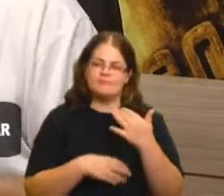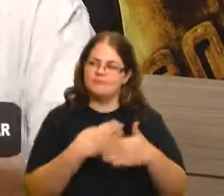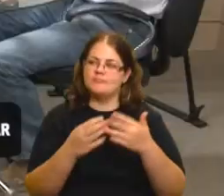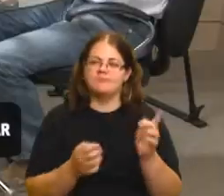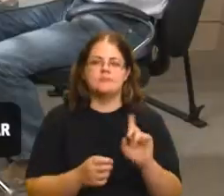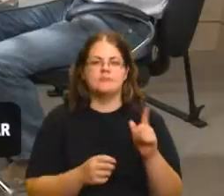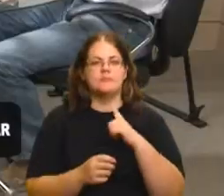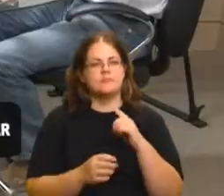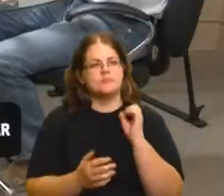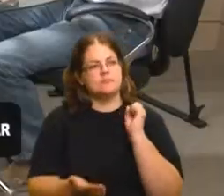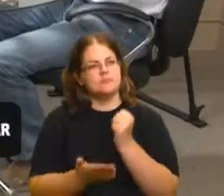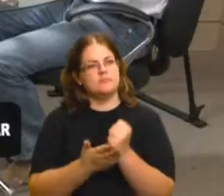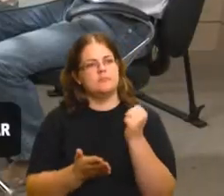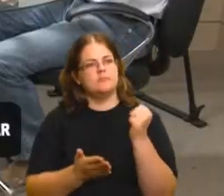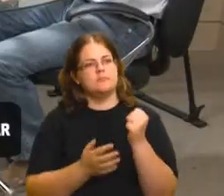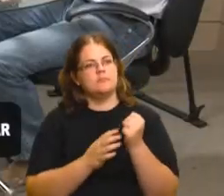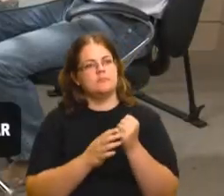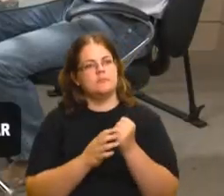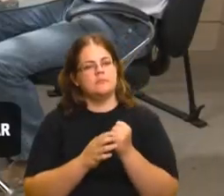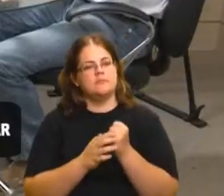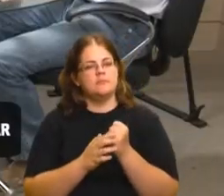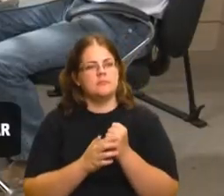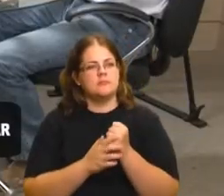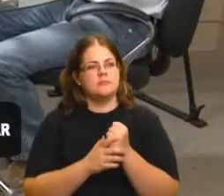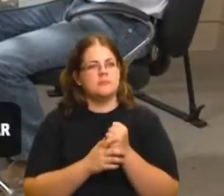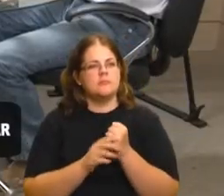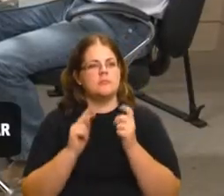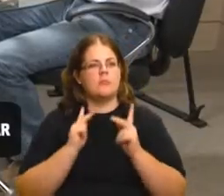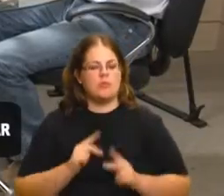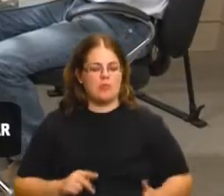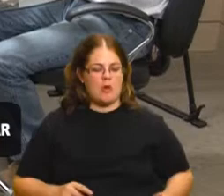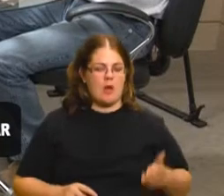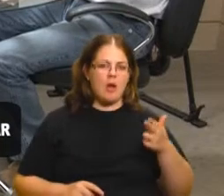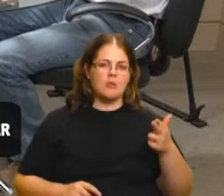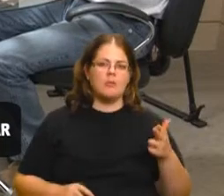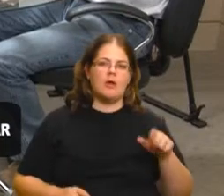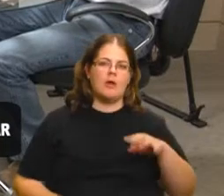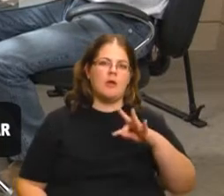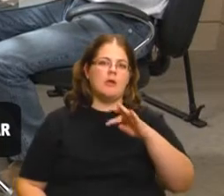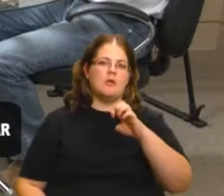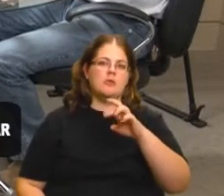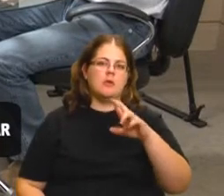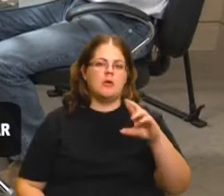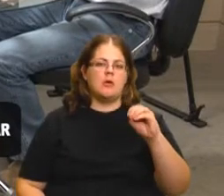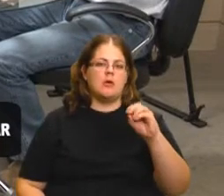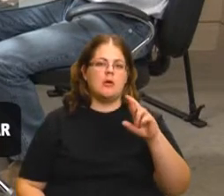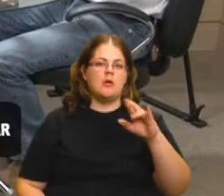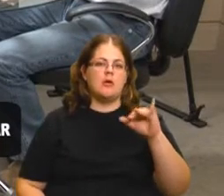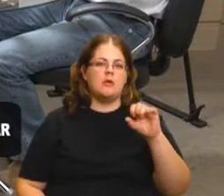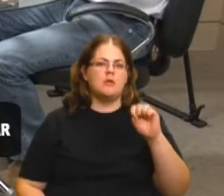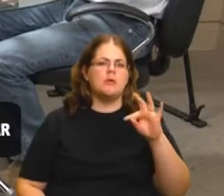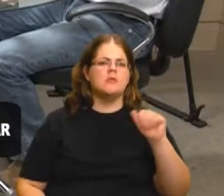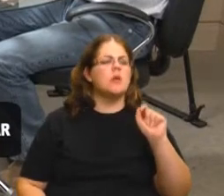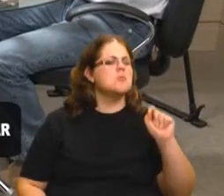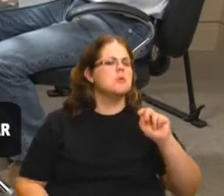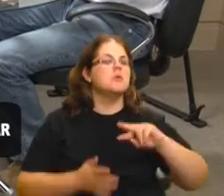foi, eles tinham um carimbo subversivo. Comunista subversivo. Quem pegasse em armas era terrorismo. Ora,